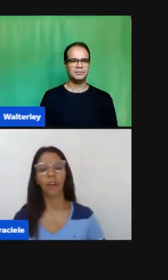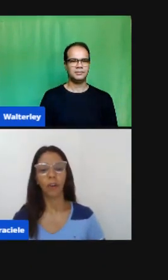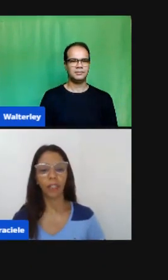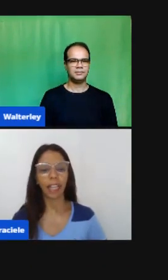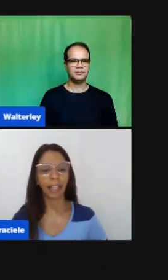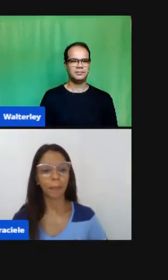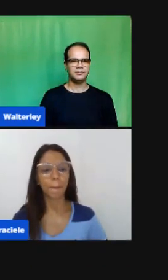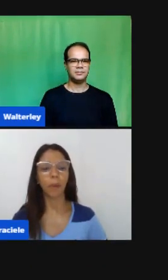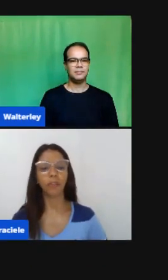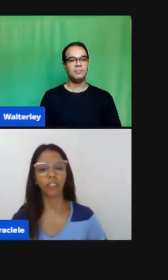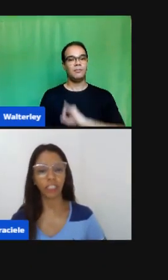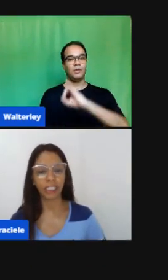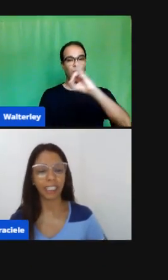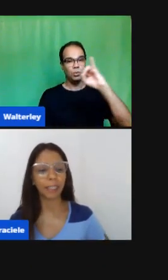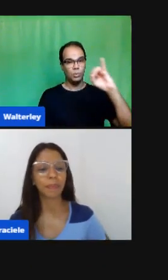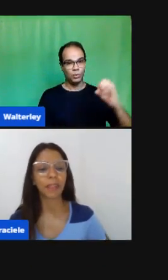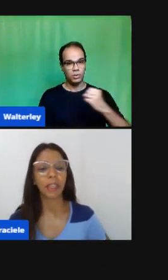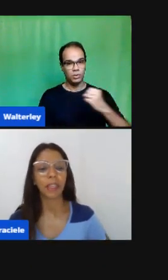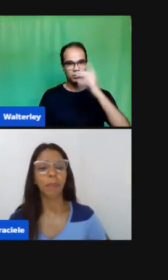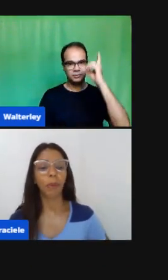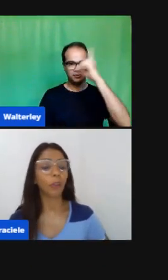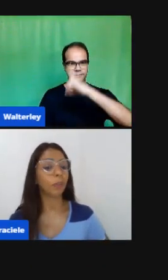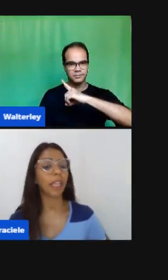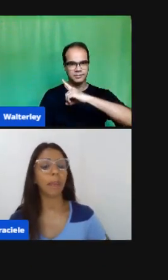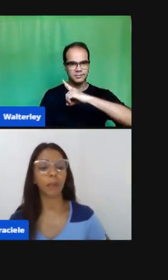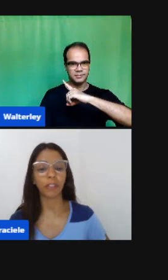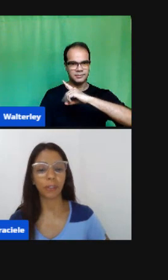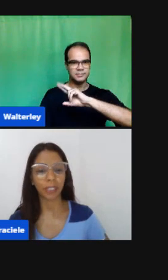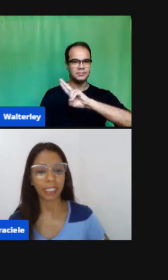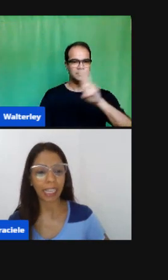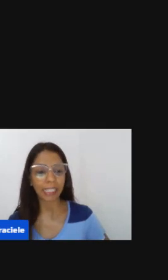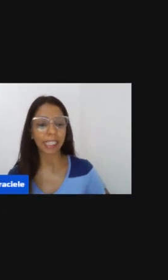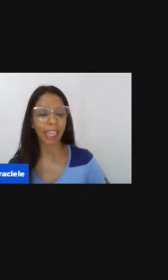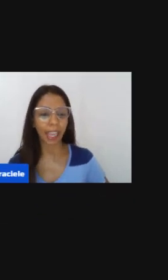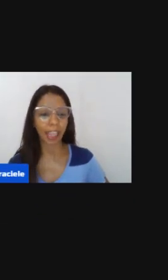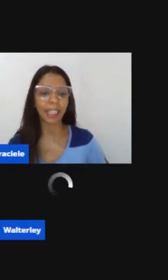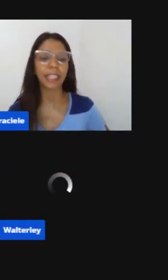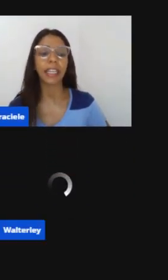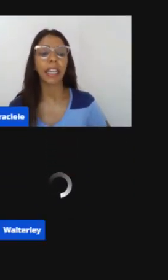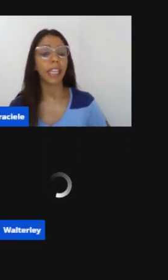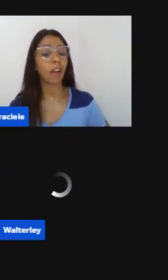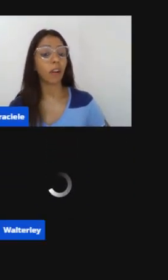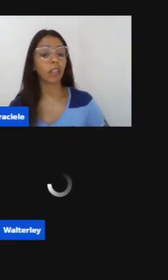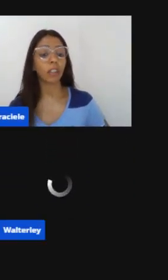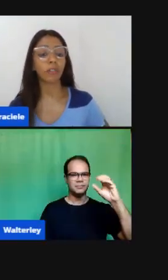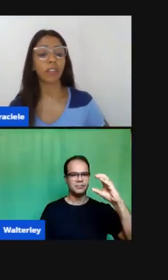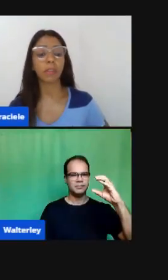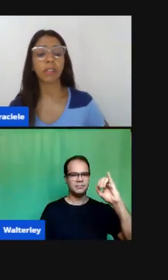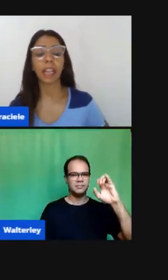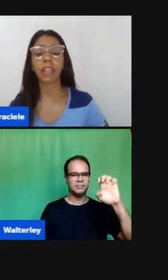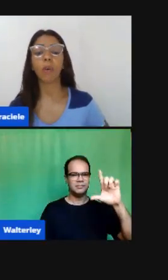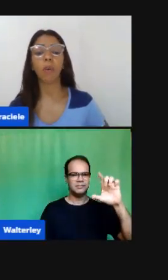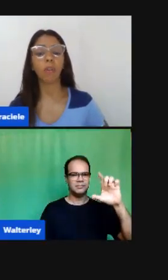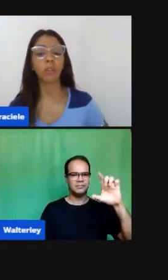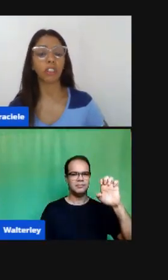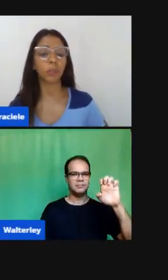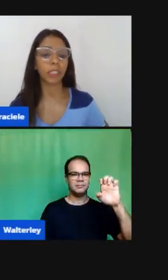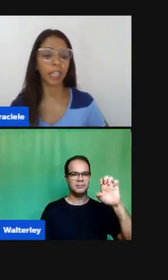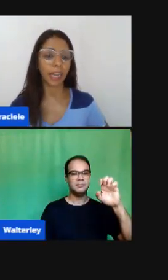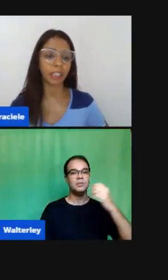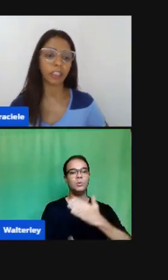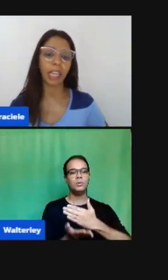Olá Bom dia Meu nome É professora Graciele E agora Nós vamos Dar